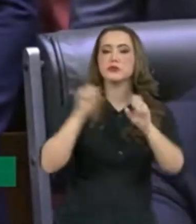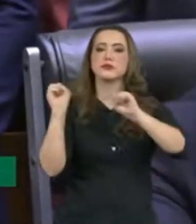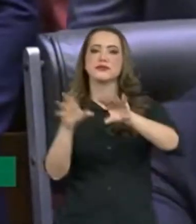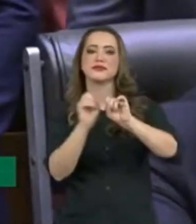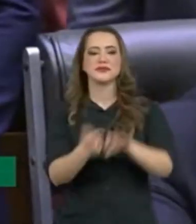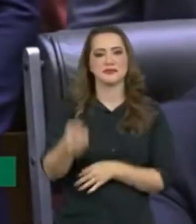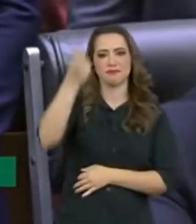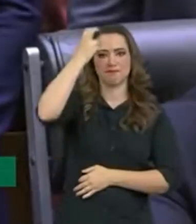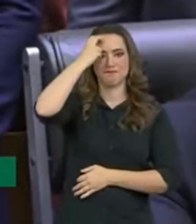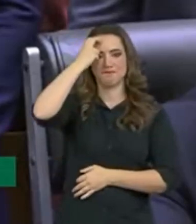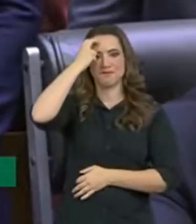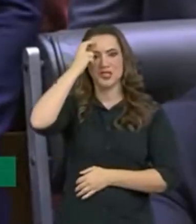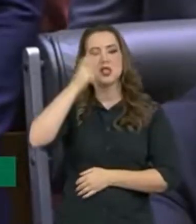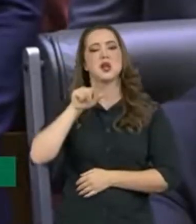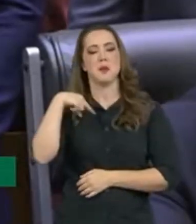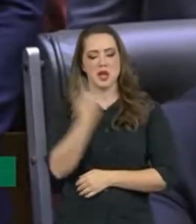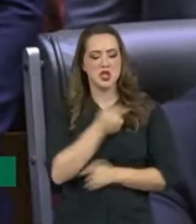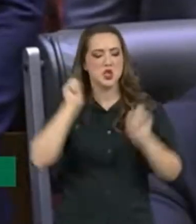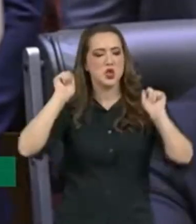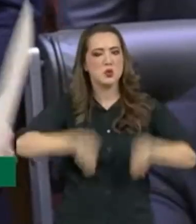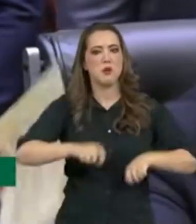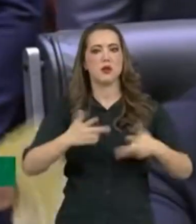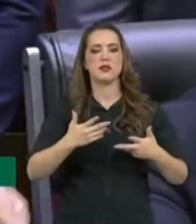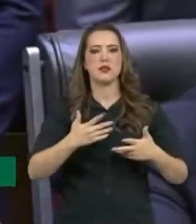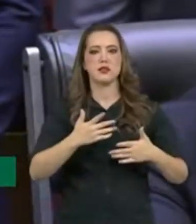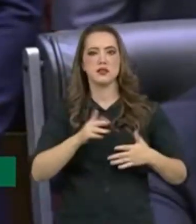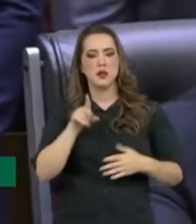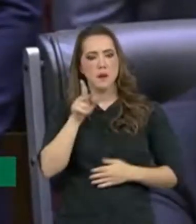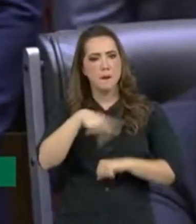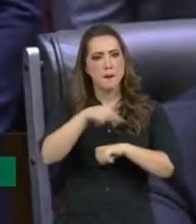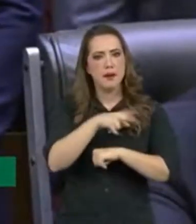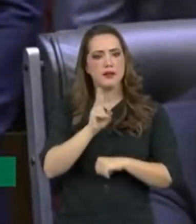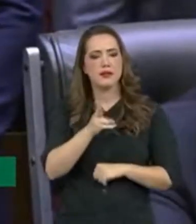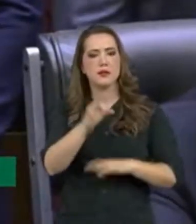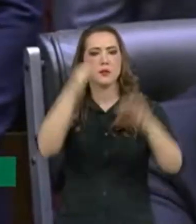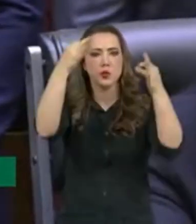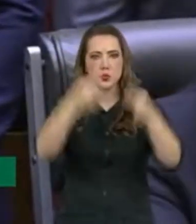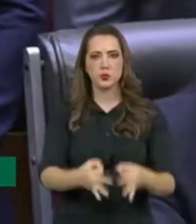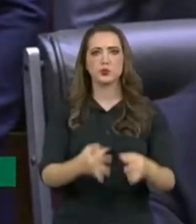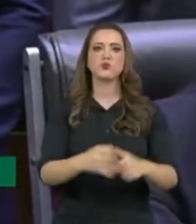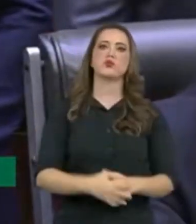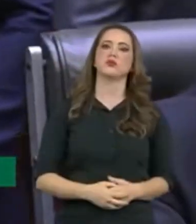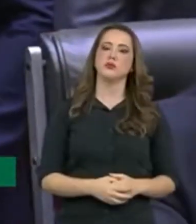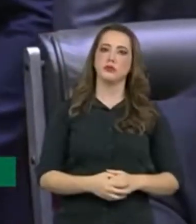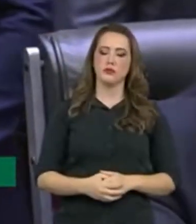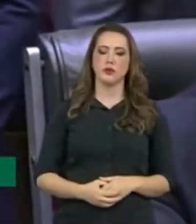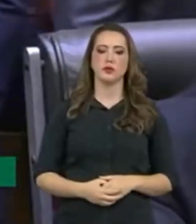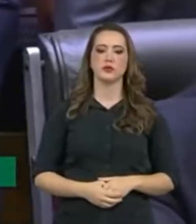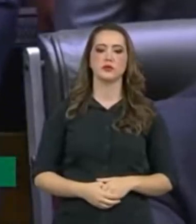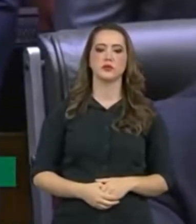de cultura para que a gente possa ser um país mais justo.